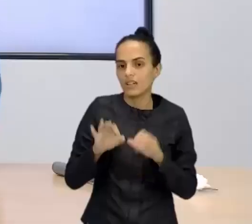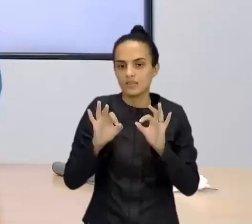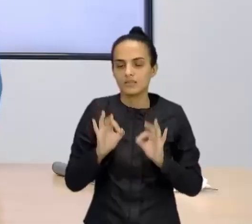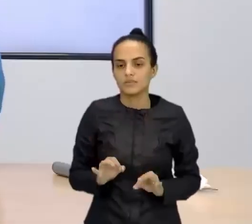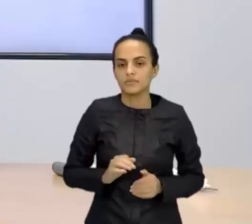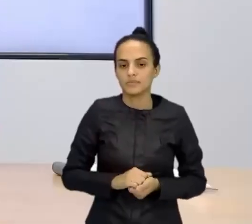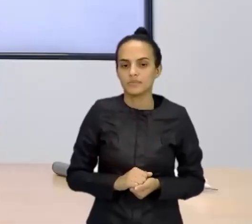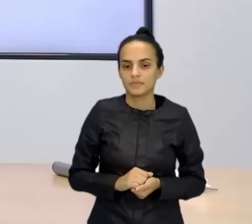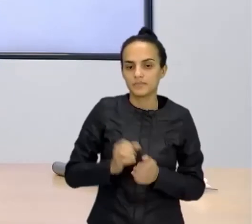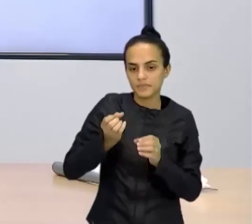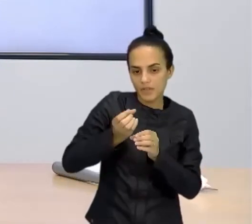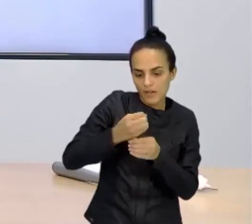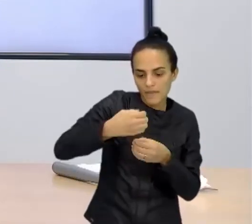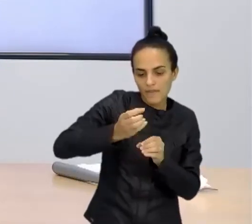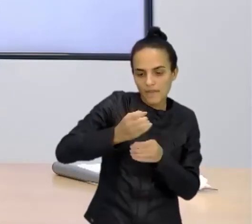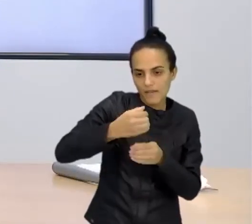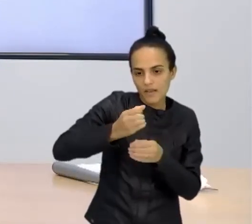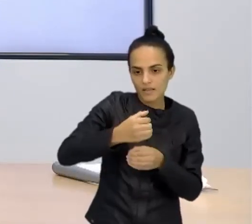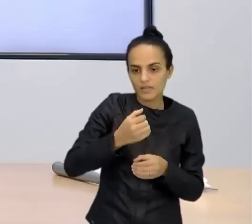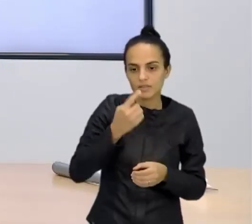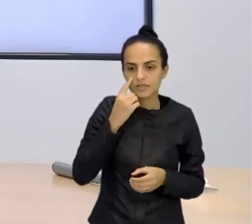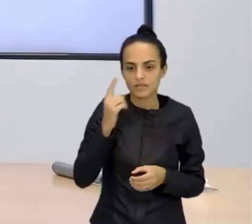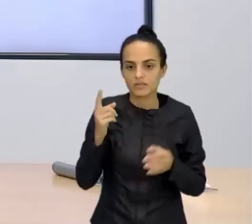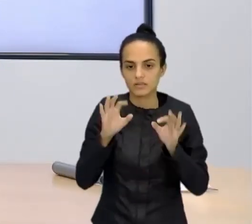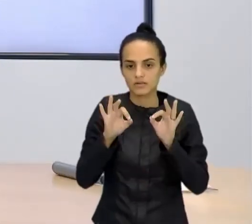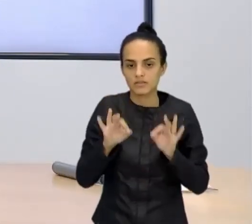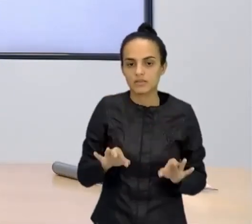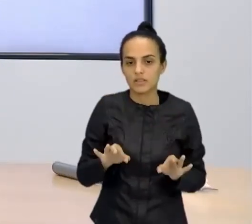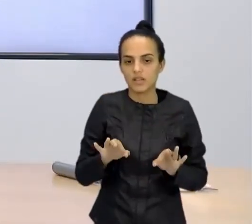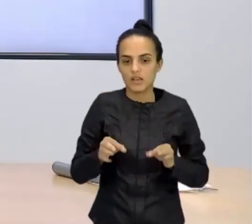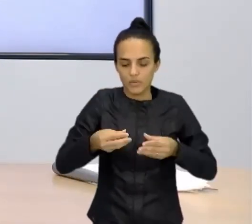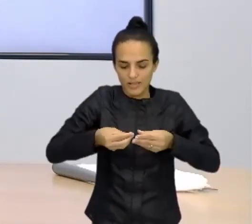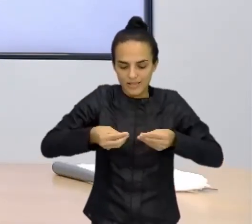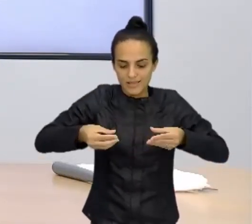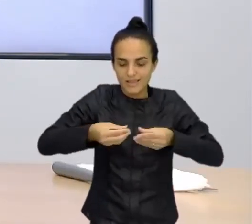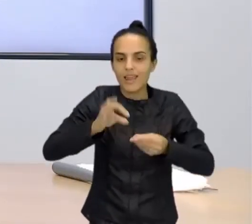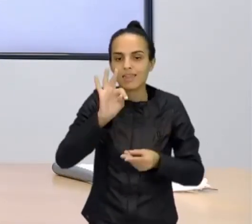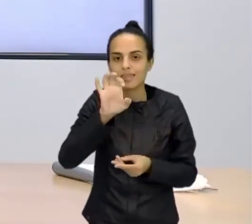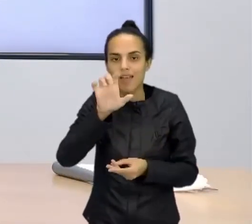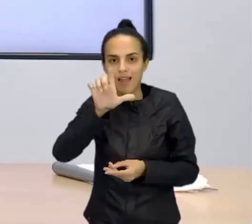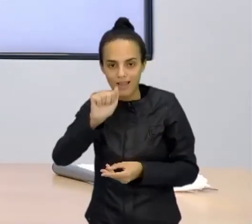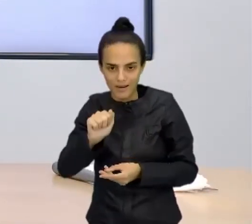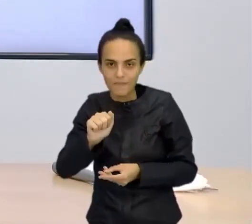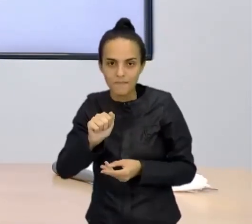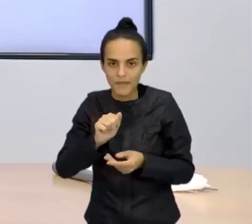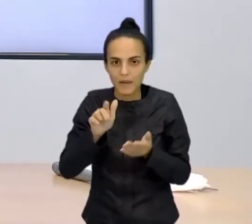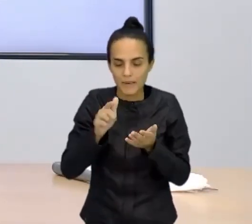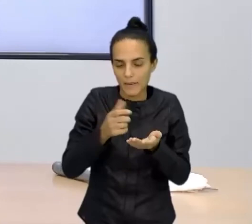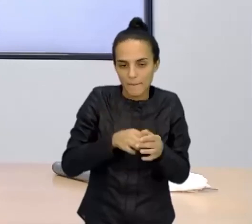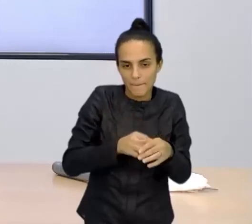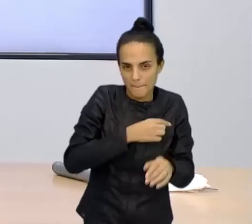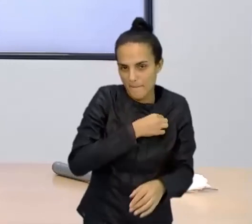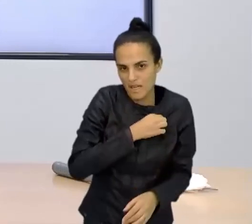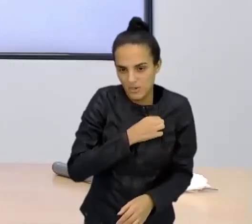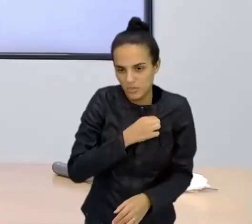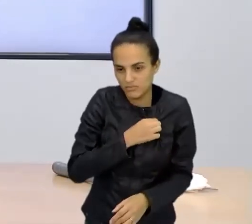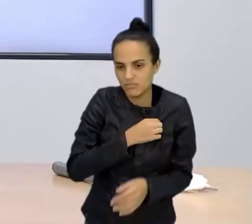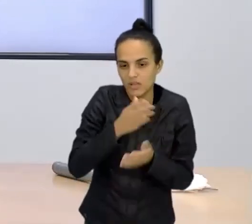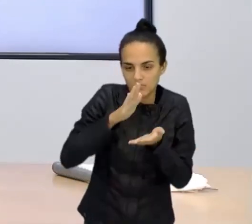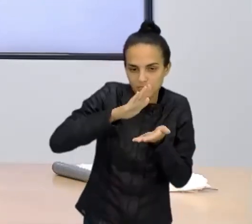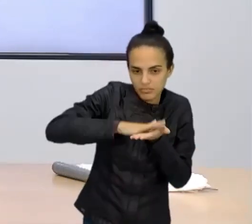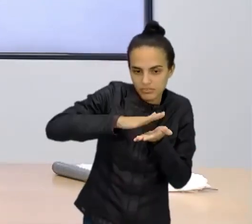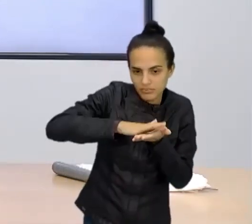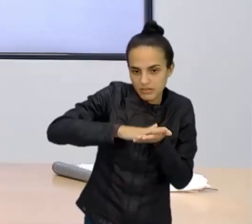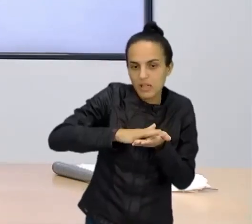que feche também a parte da tampa com esses tipos de tela, onde não entra mosquito, bichinhos e